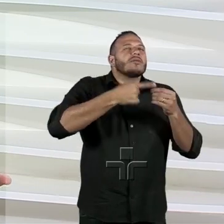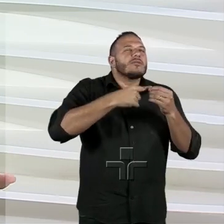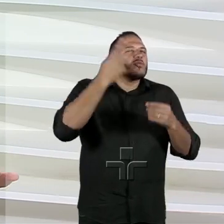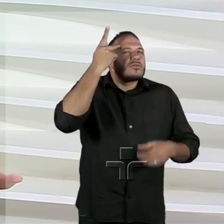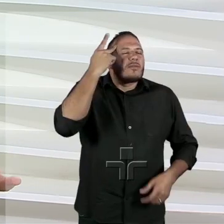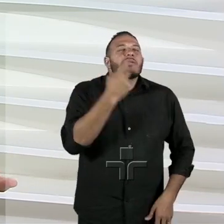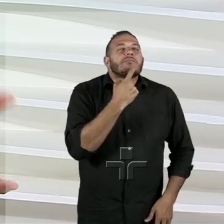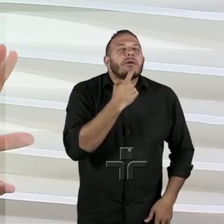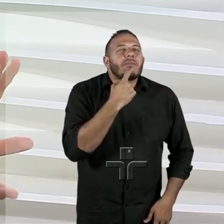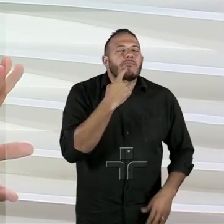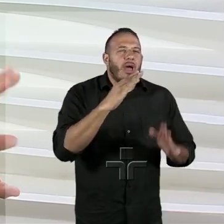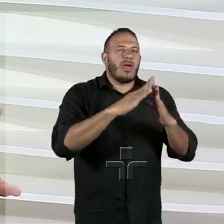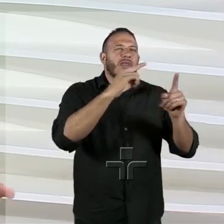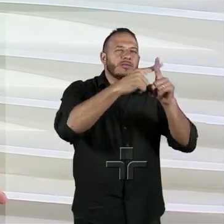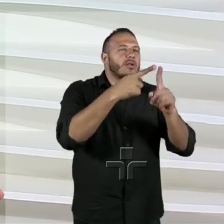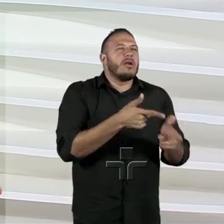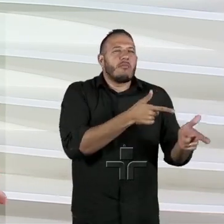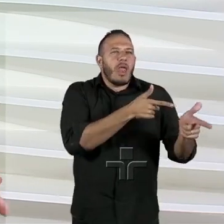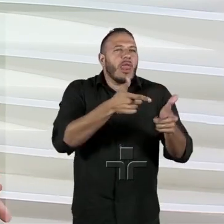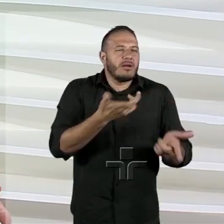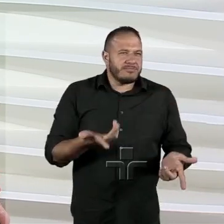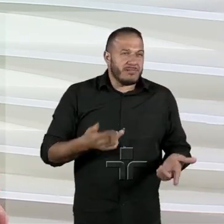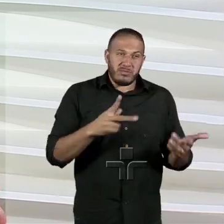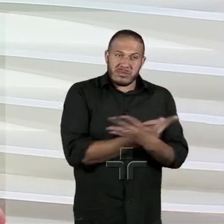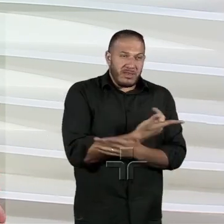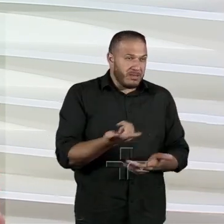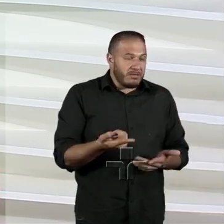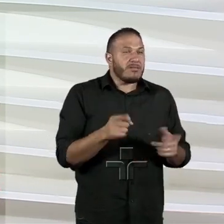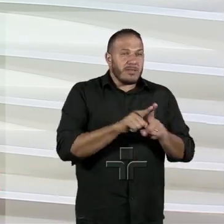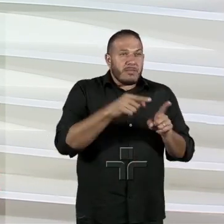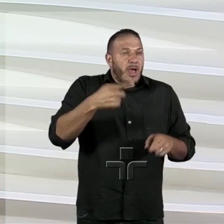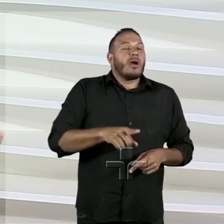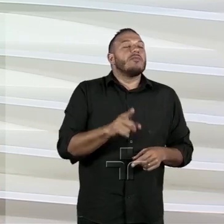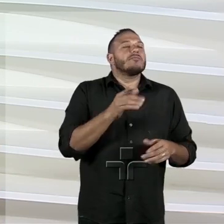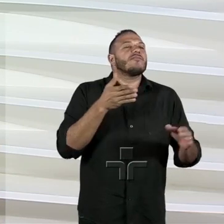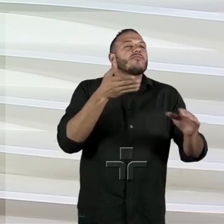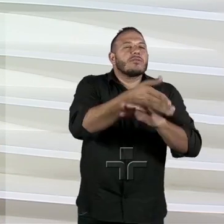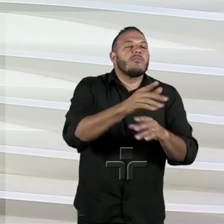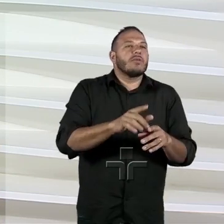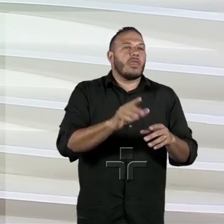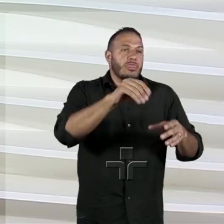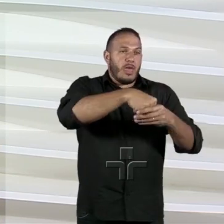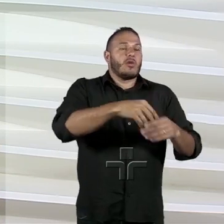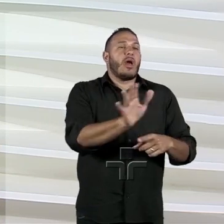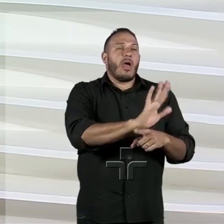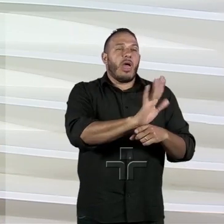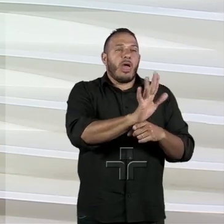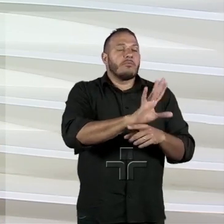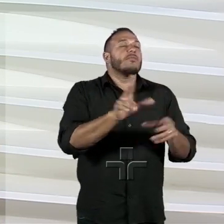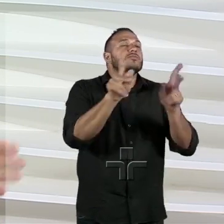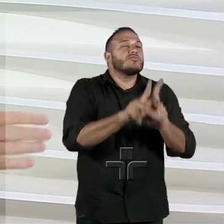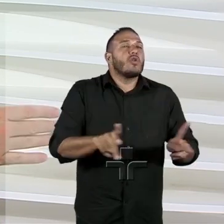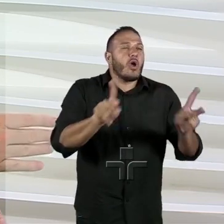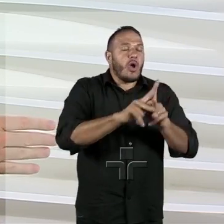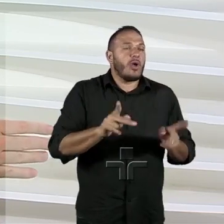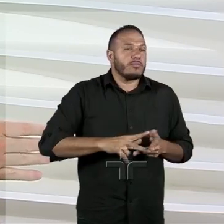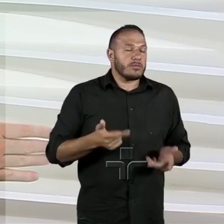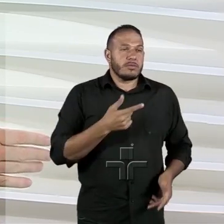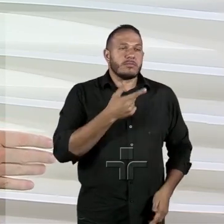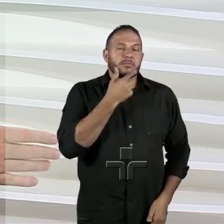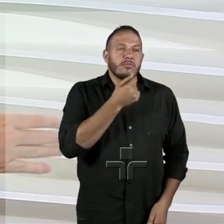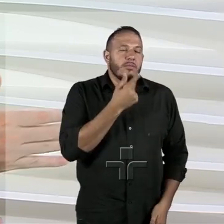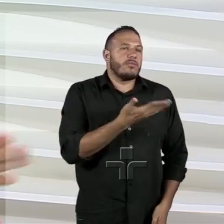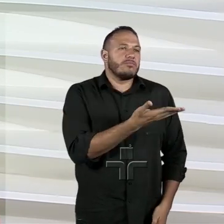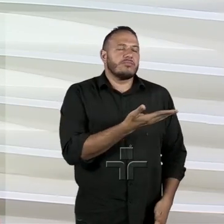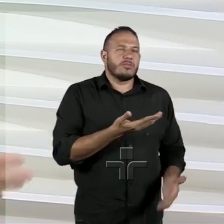tempo atrás, estou falando só em São Paulo, nós tivemos a invasão a um cinema, dentro de um shopping, onde um aluno